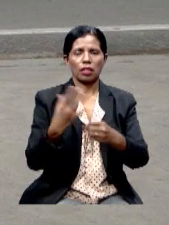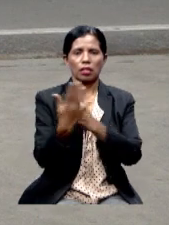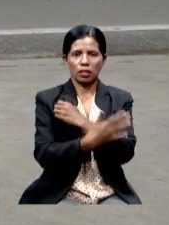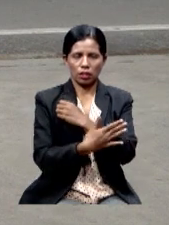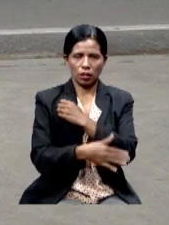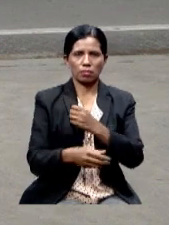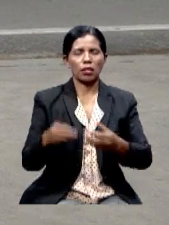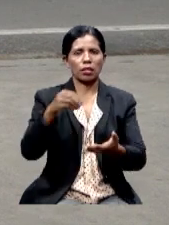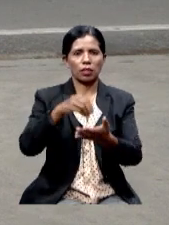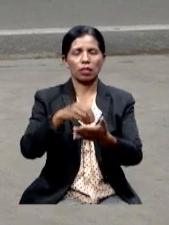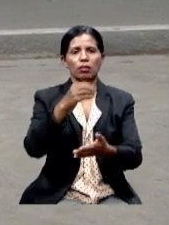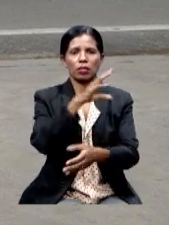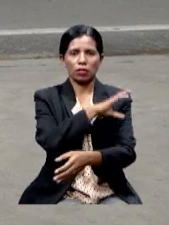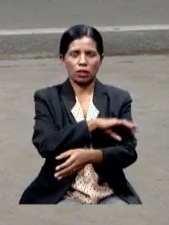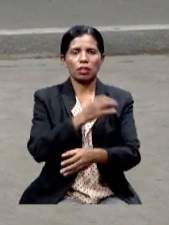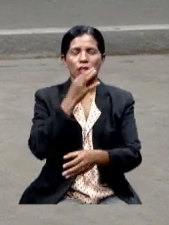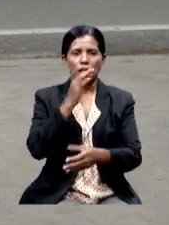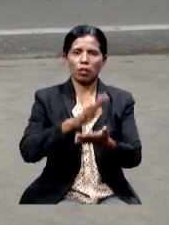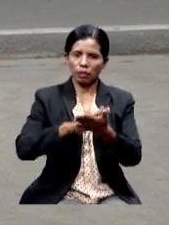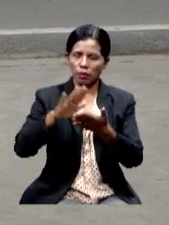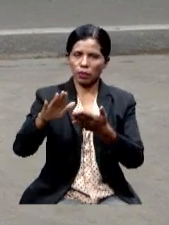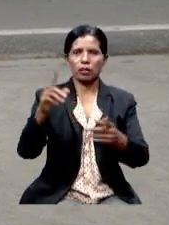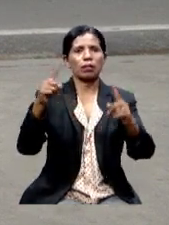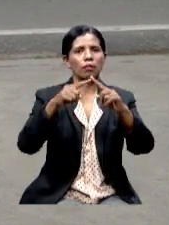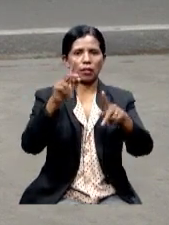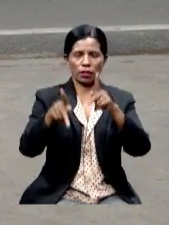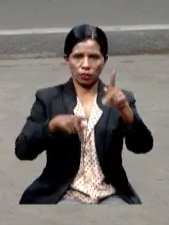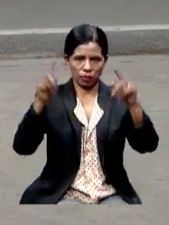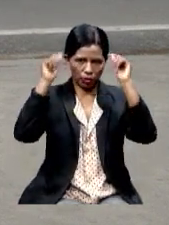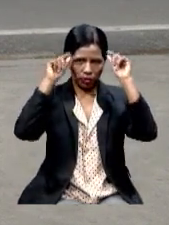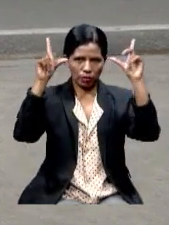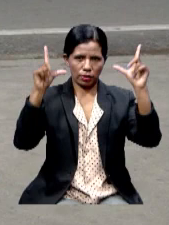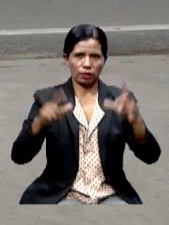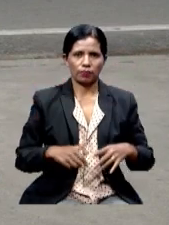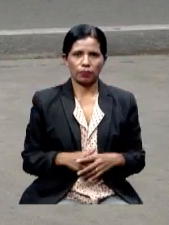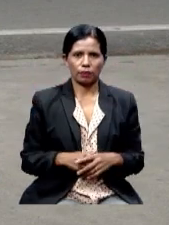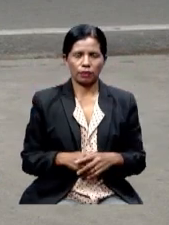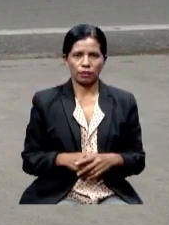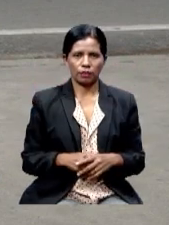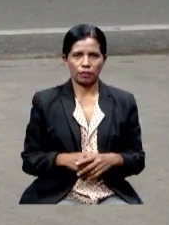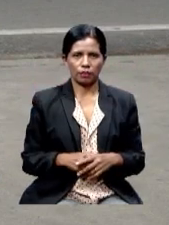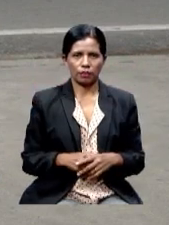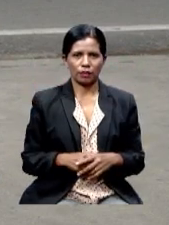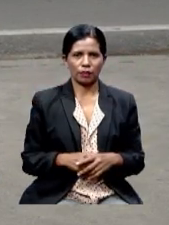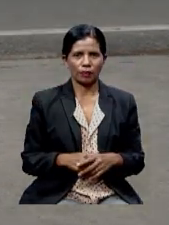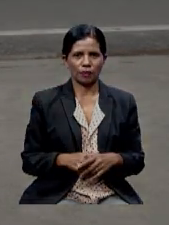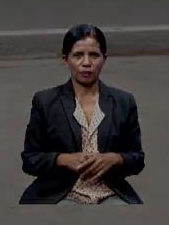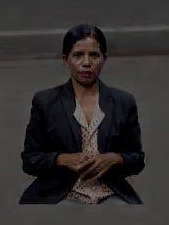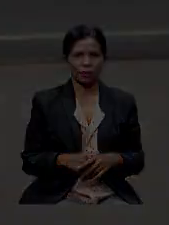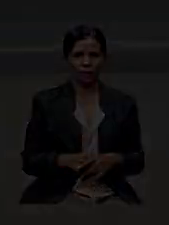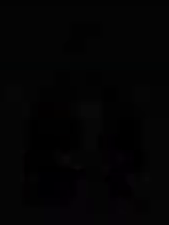garante segurança e a higiênico para o povo Timor-Leste. Equipa cobertura, ZMN.